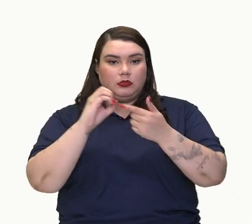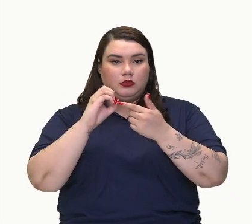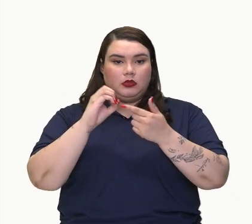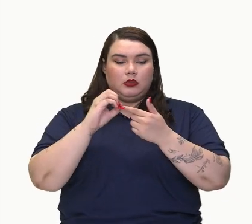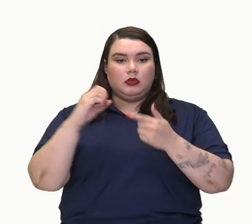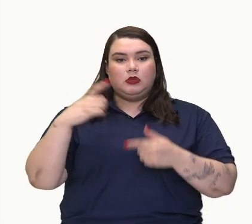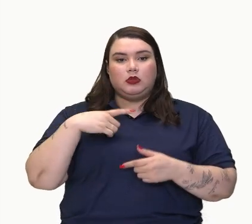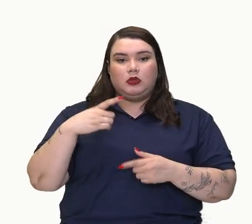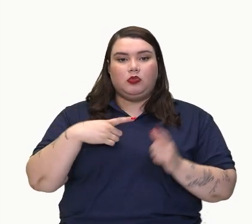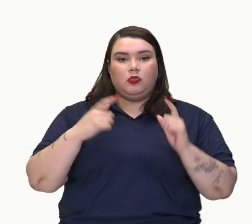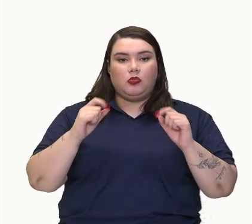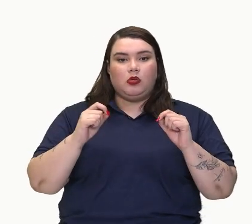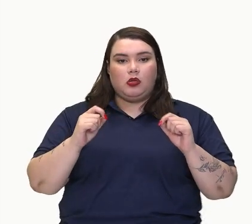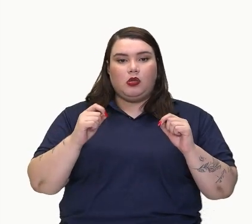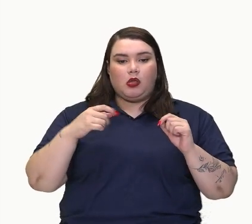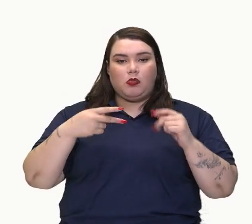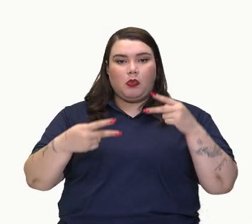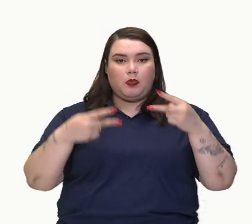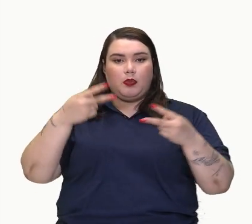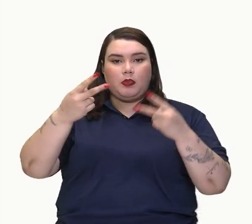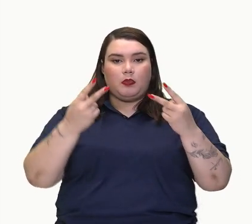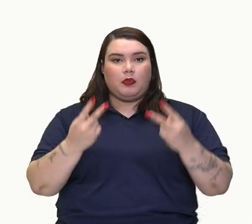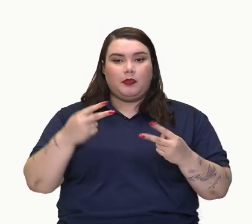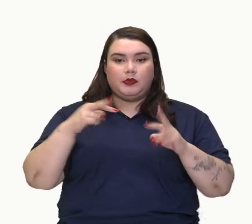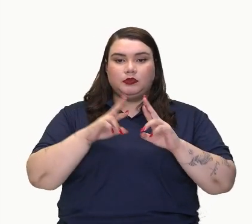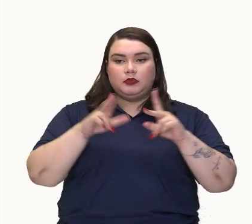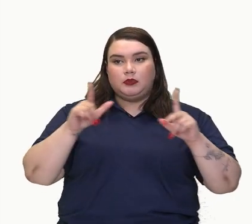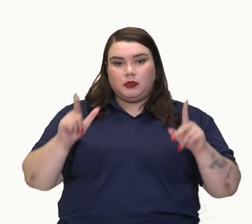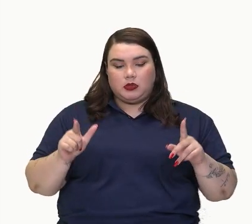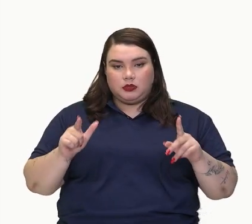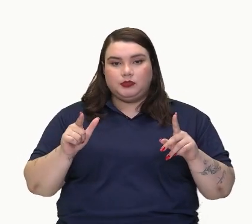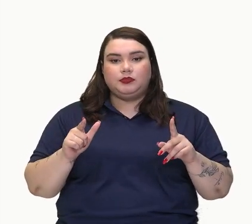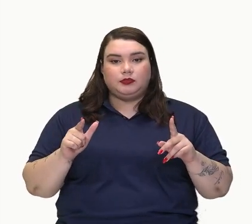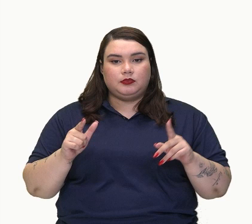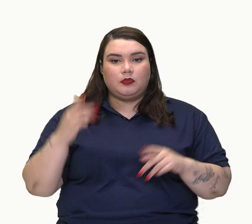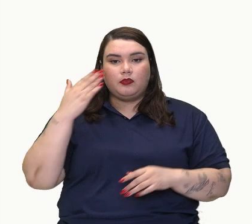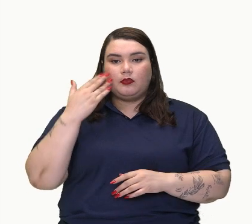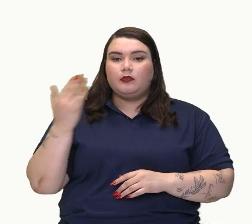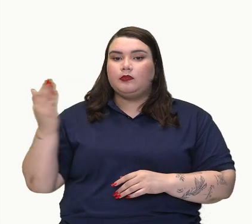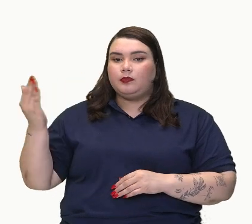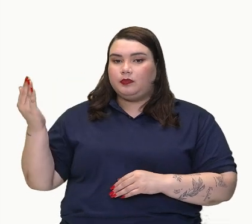duplas alternadas, tá? Da mesma forma aqui, ó.